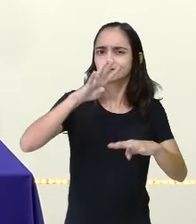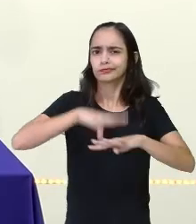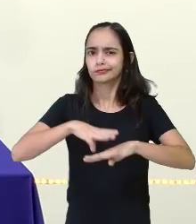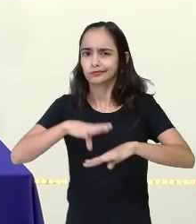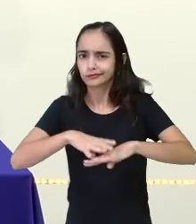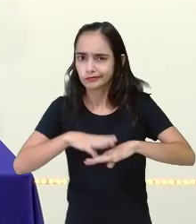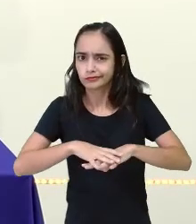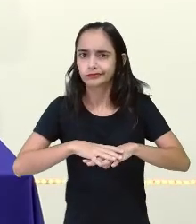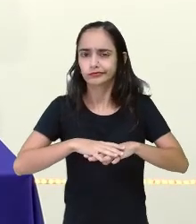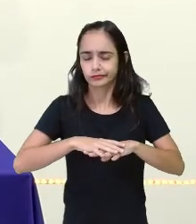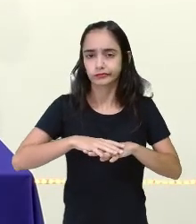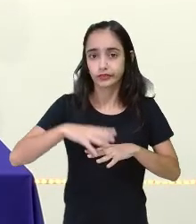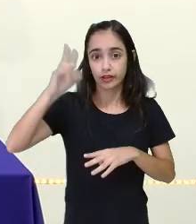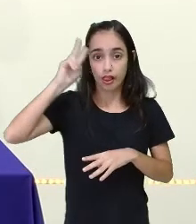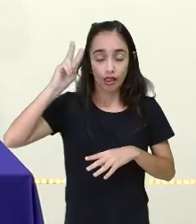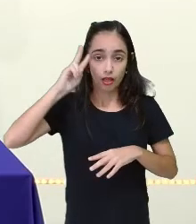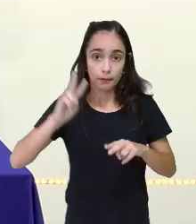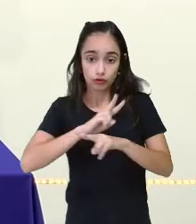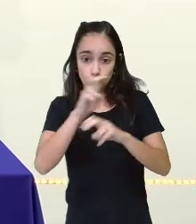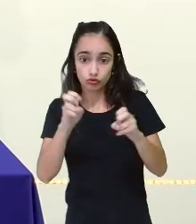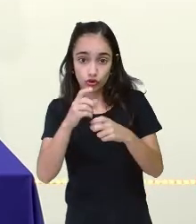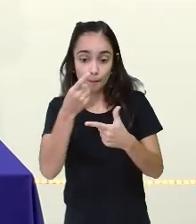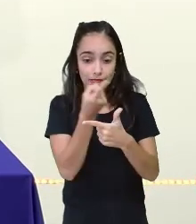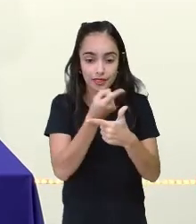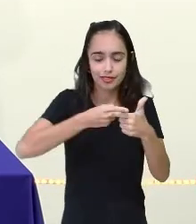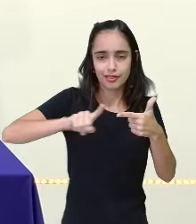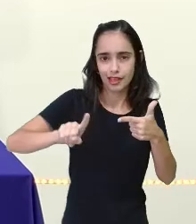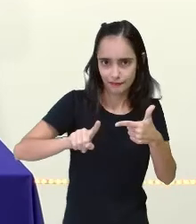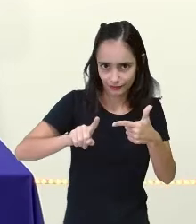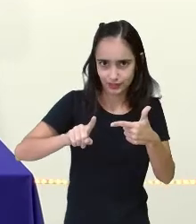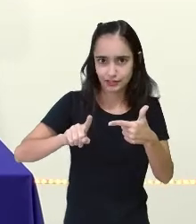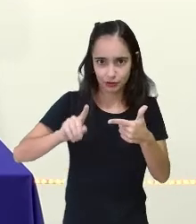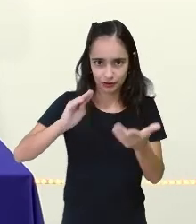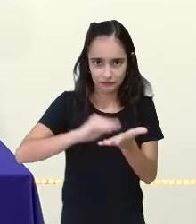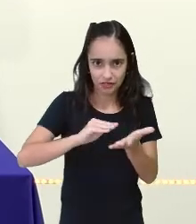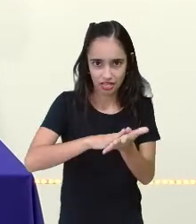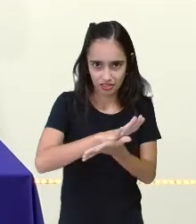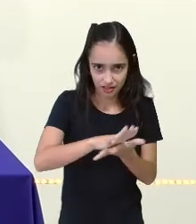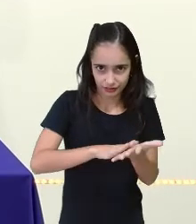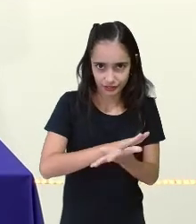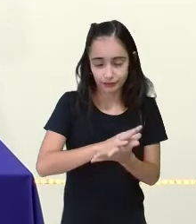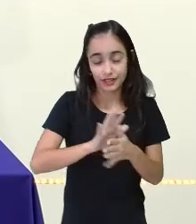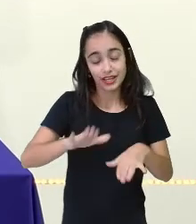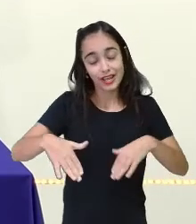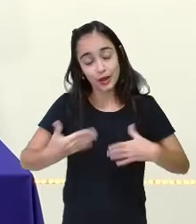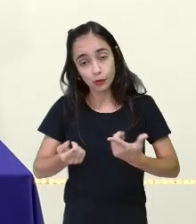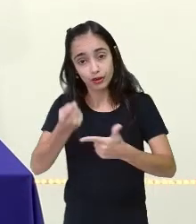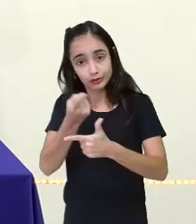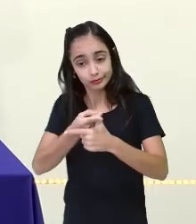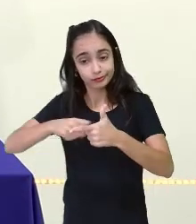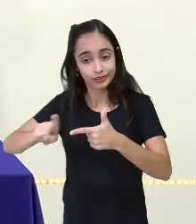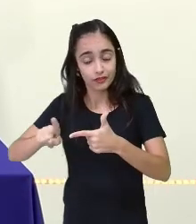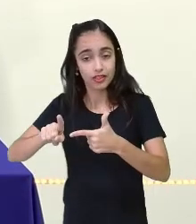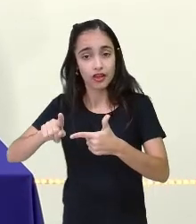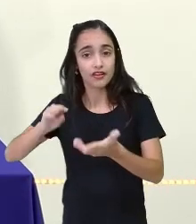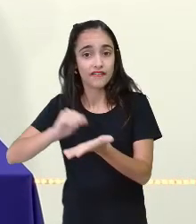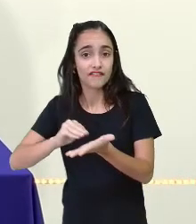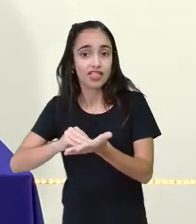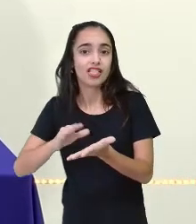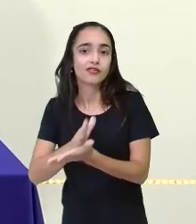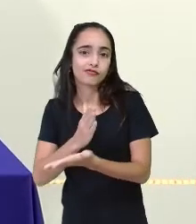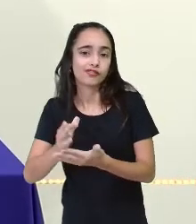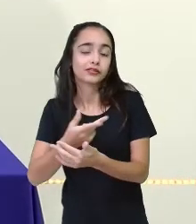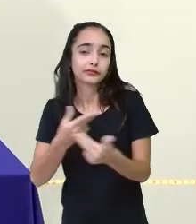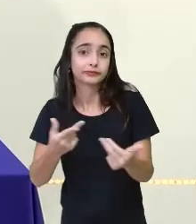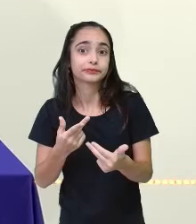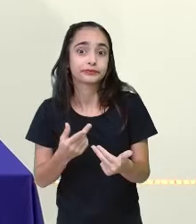questão da divisão exata, quando não resta, e inexata, quando resta alguma coisa, tá certo? O